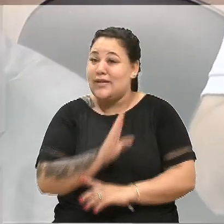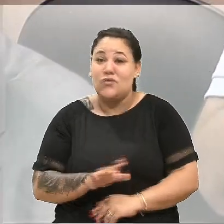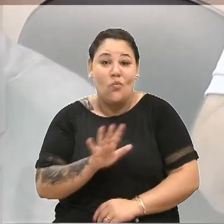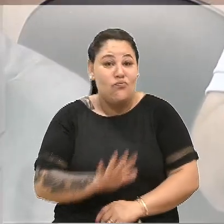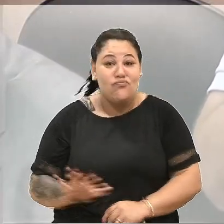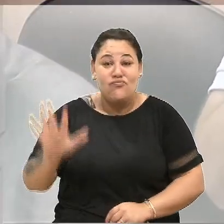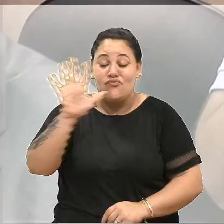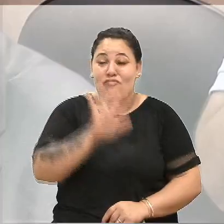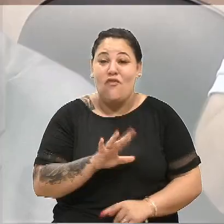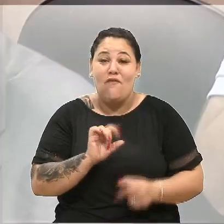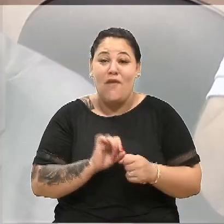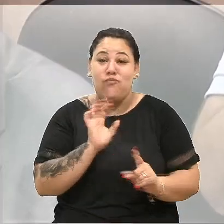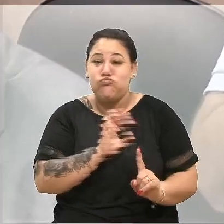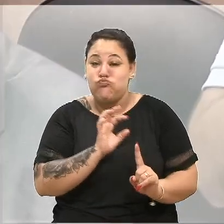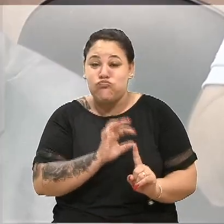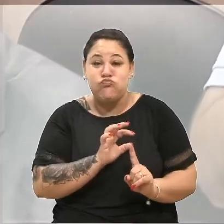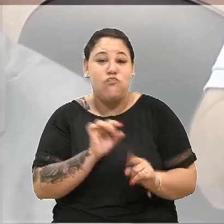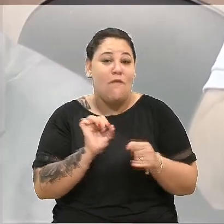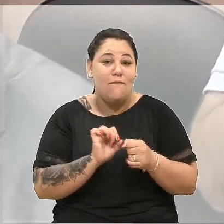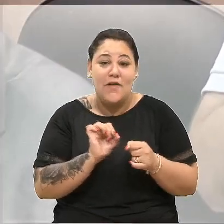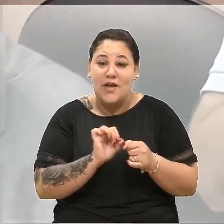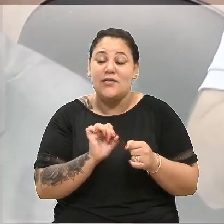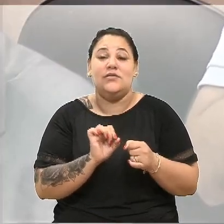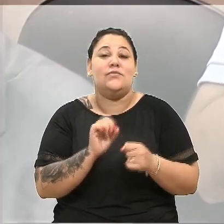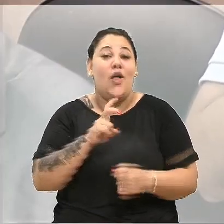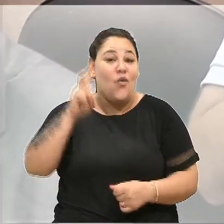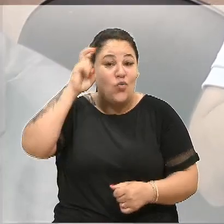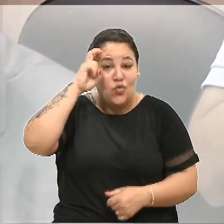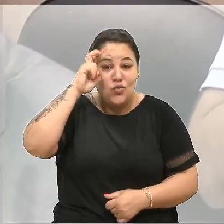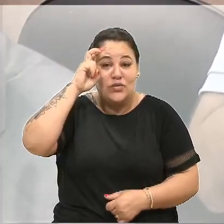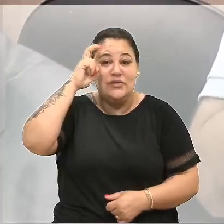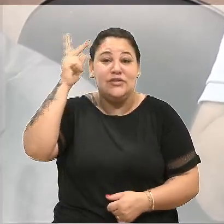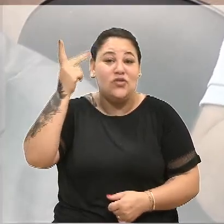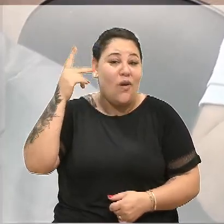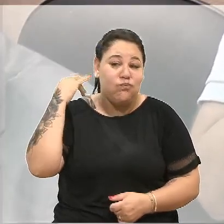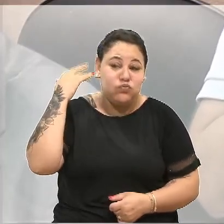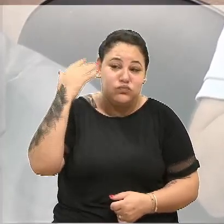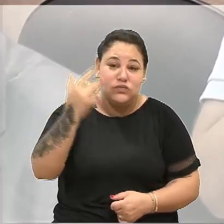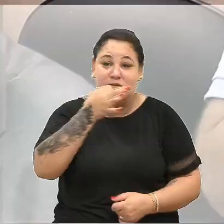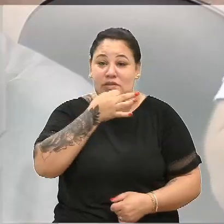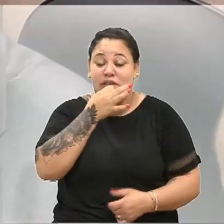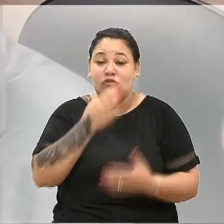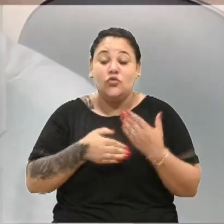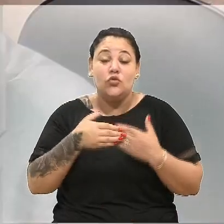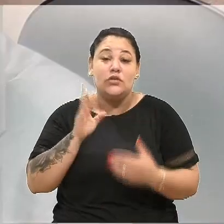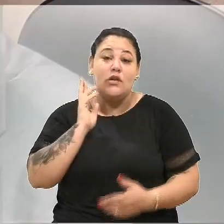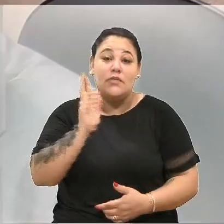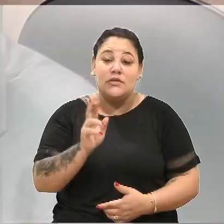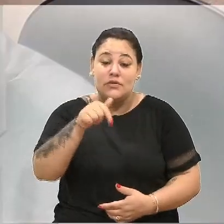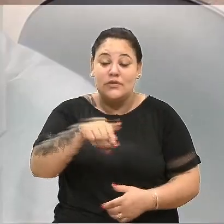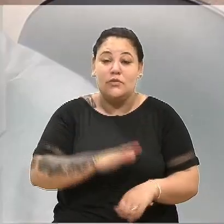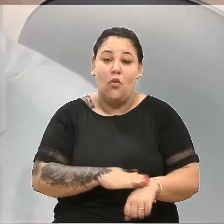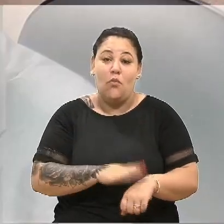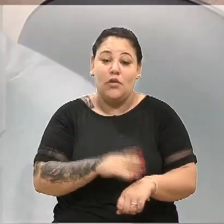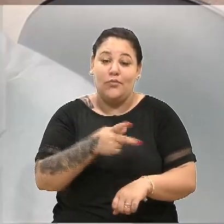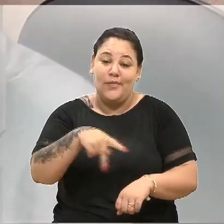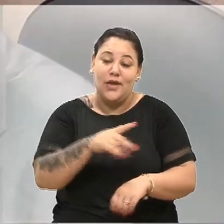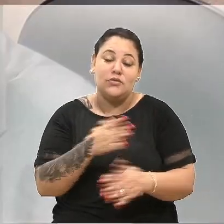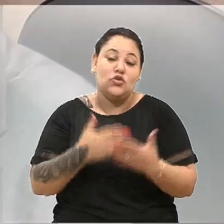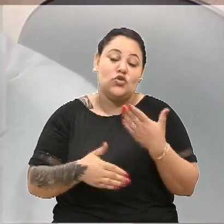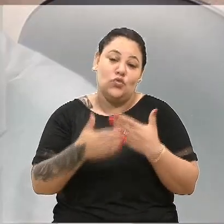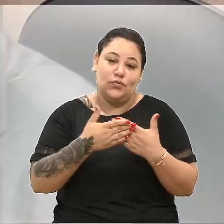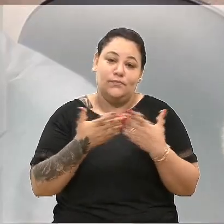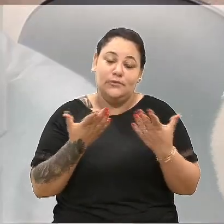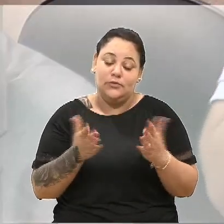pela cultura, pela história, pela cidade e por todos que representam esse movimento no país inteiro. Então, fica